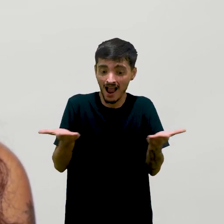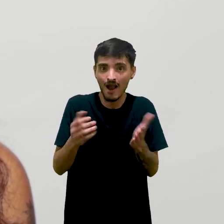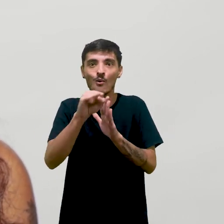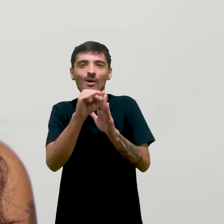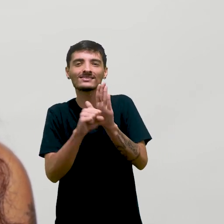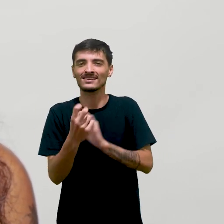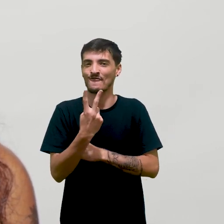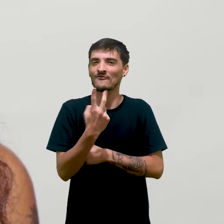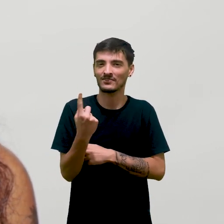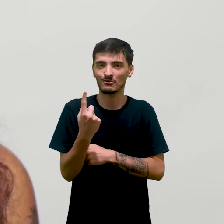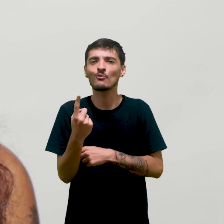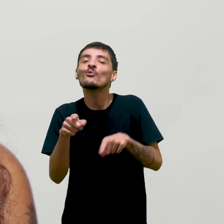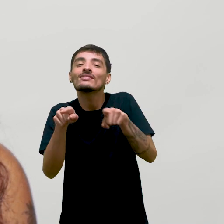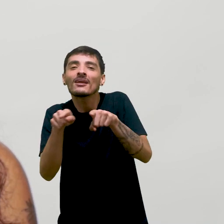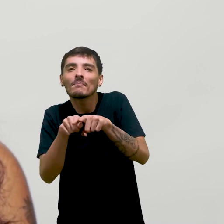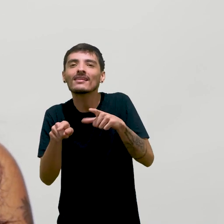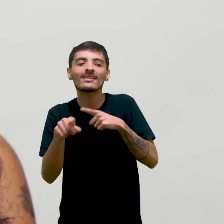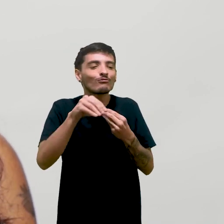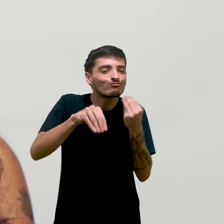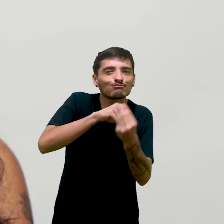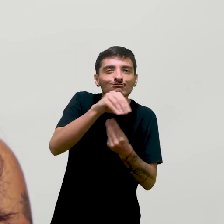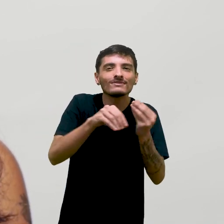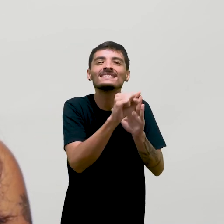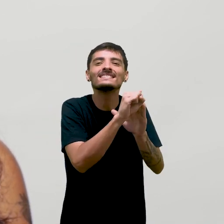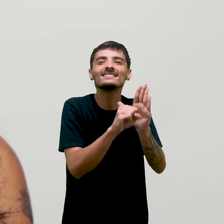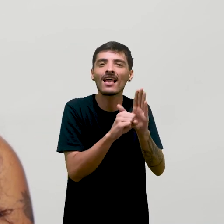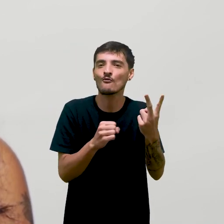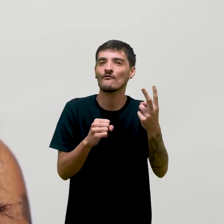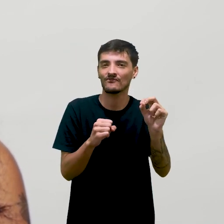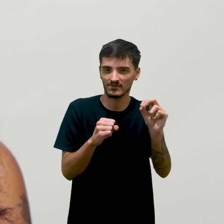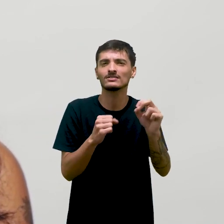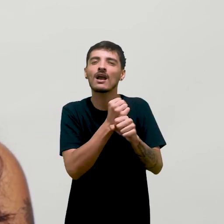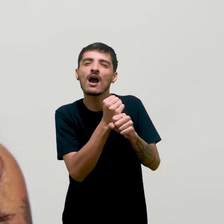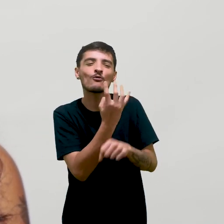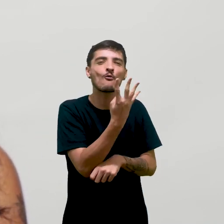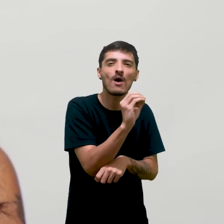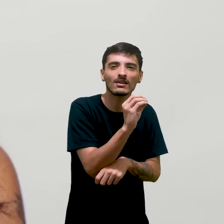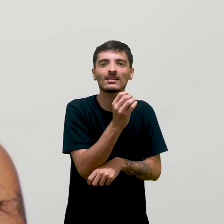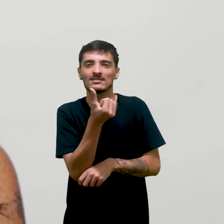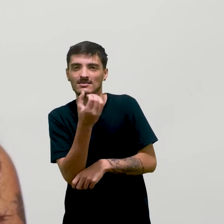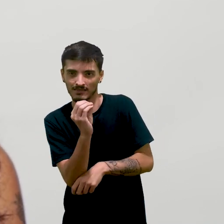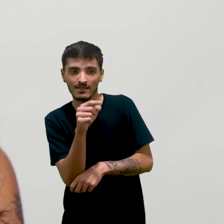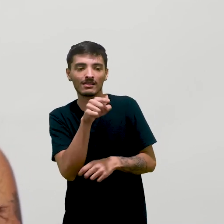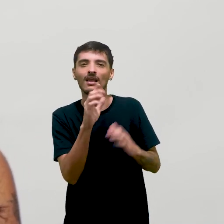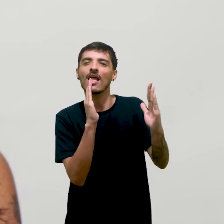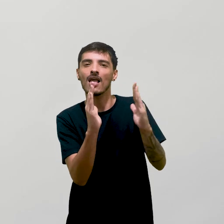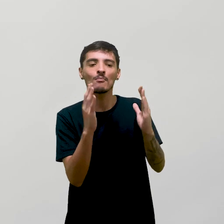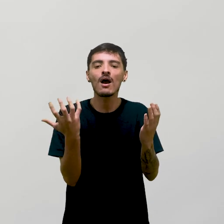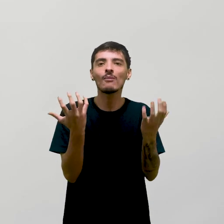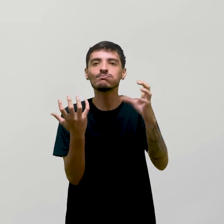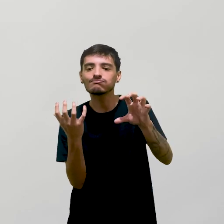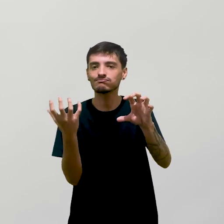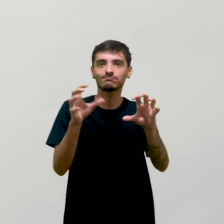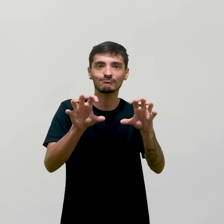século XX, década de 40, 50, 60. No outro, fotos recentes do Carnaval de rua no Rio, já no século XXI. Se o